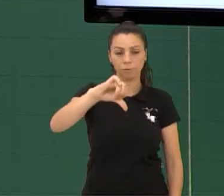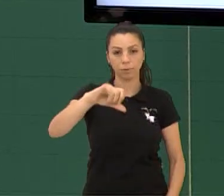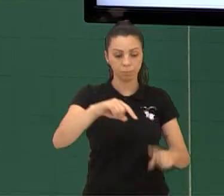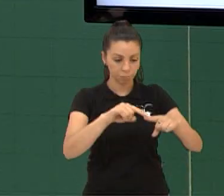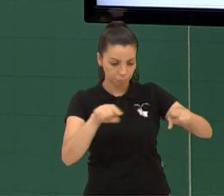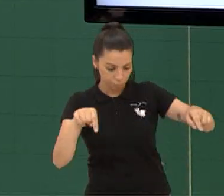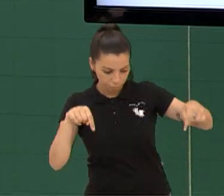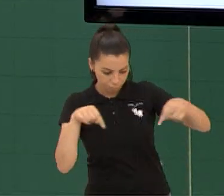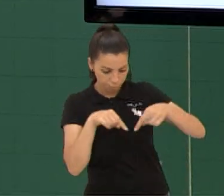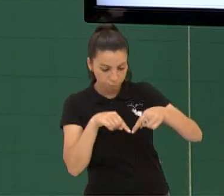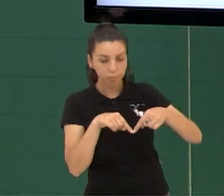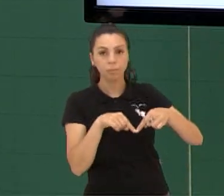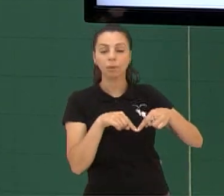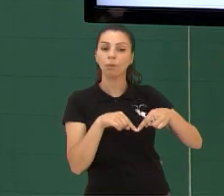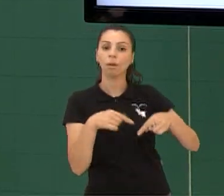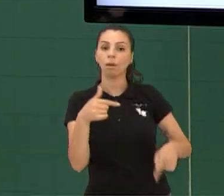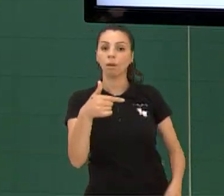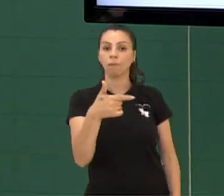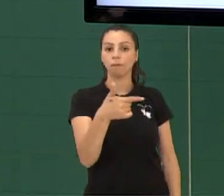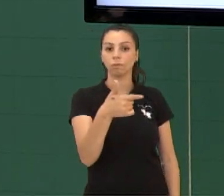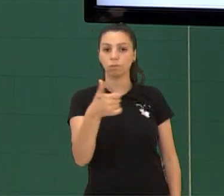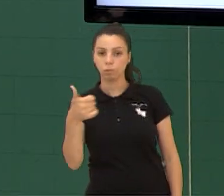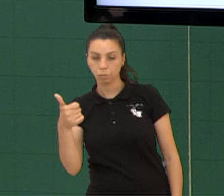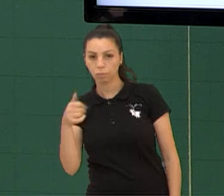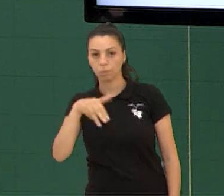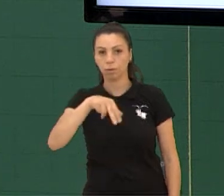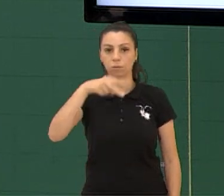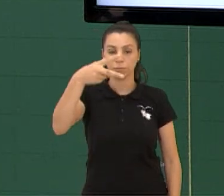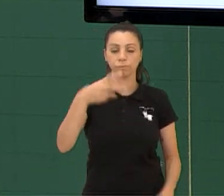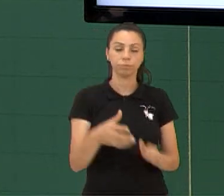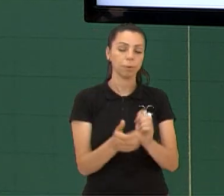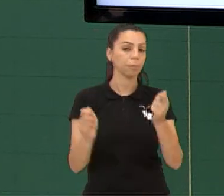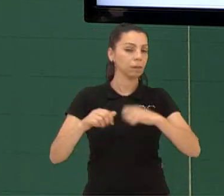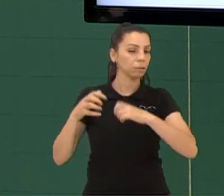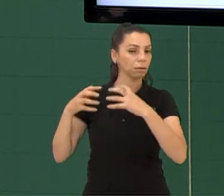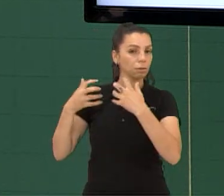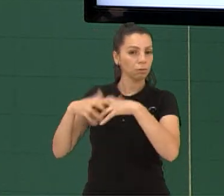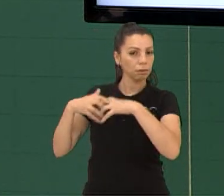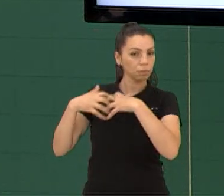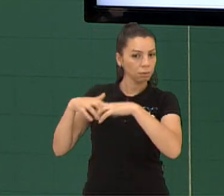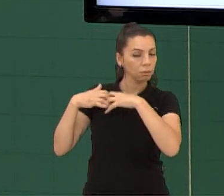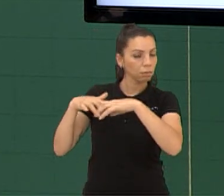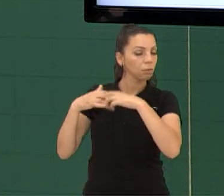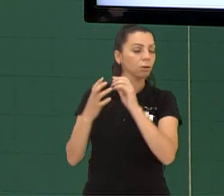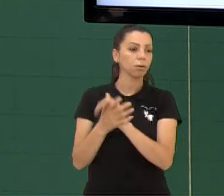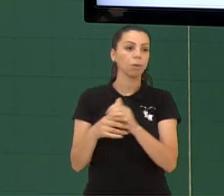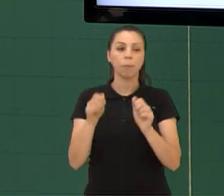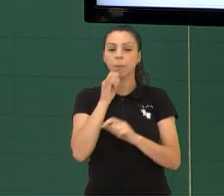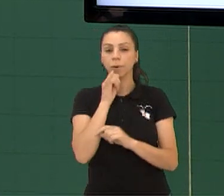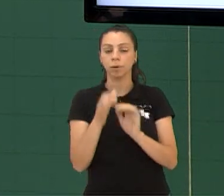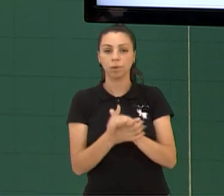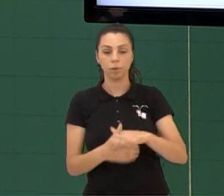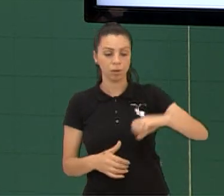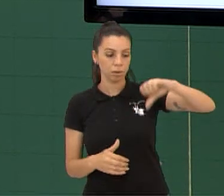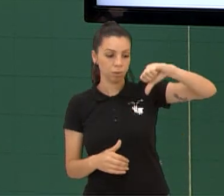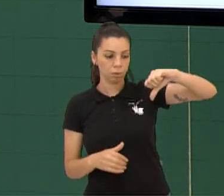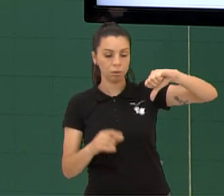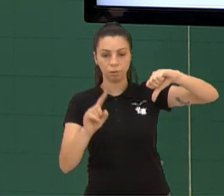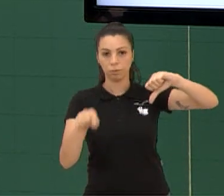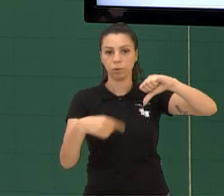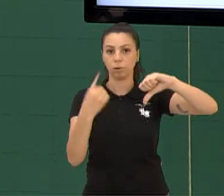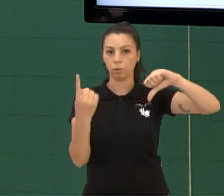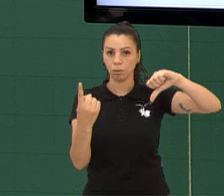cozinha, 21 metros quadrados. Vamos fazer um exercício de cálculo mental. Eu sei se eu juntar 9 com 1, aqui eu